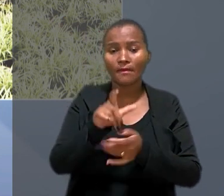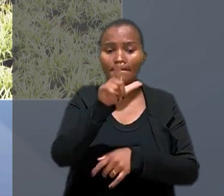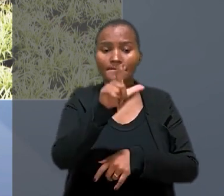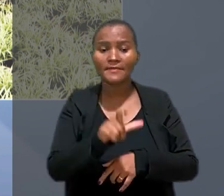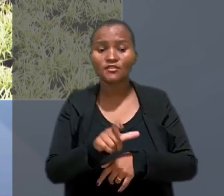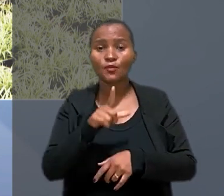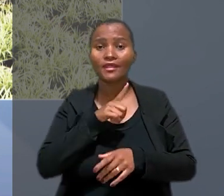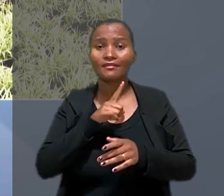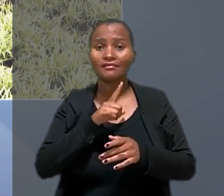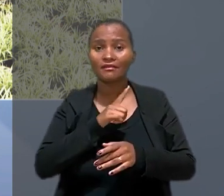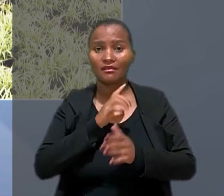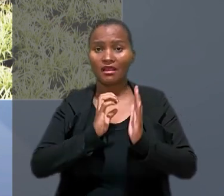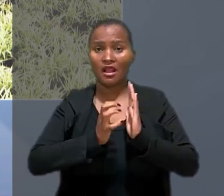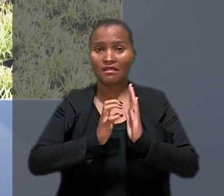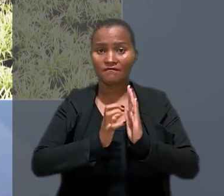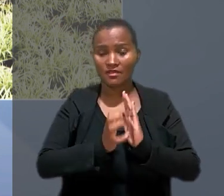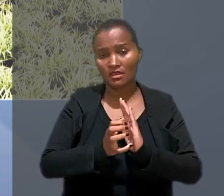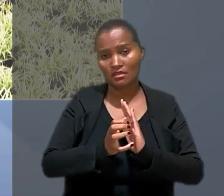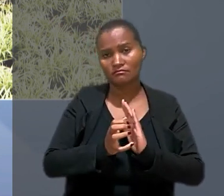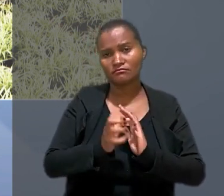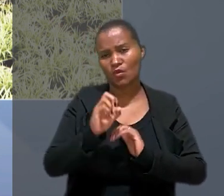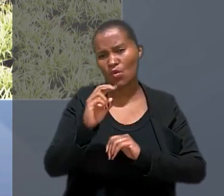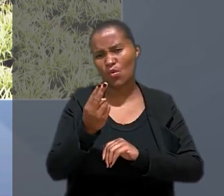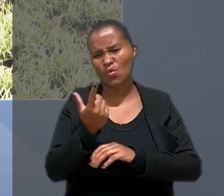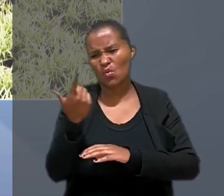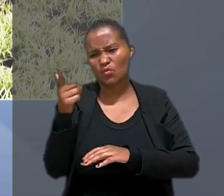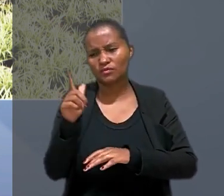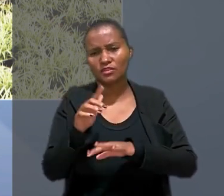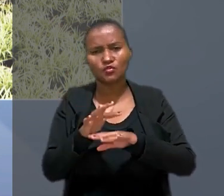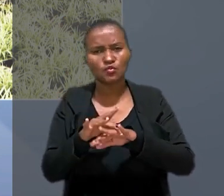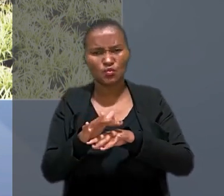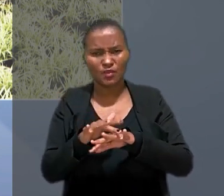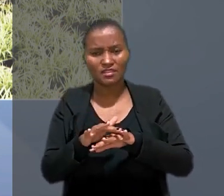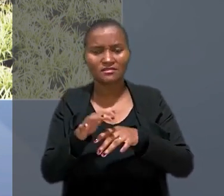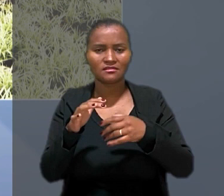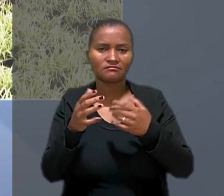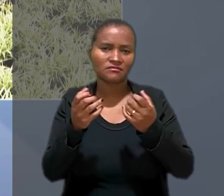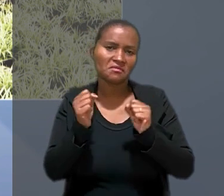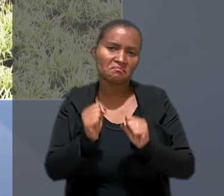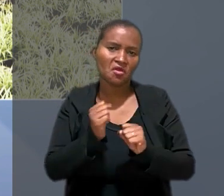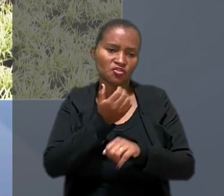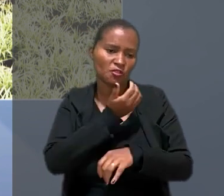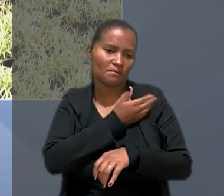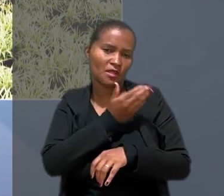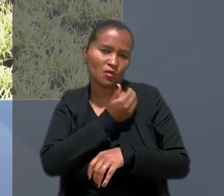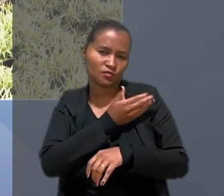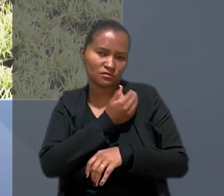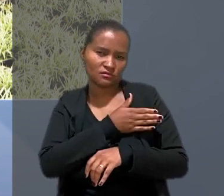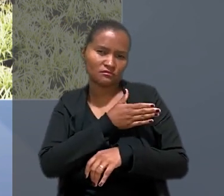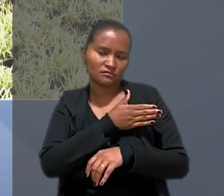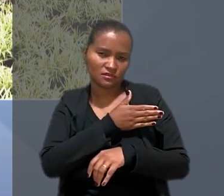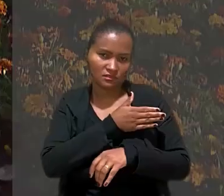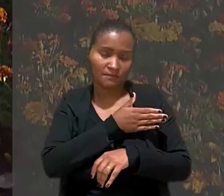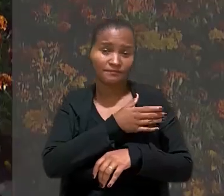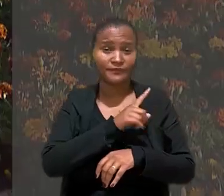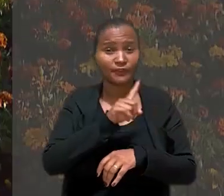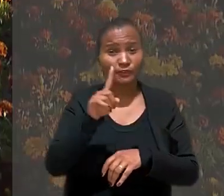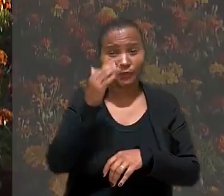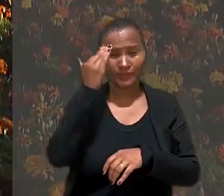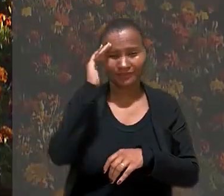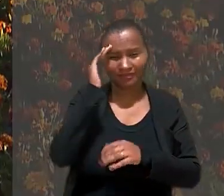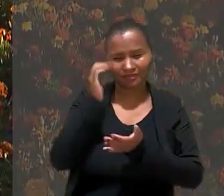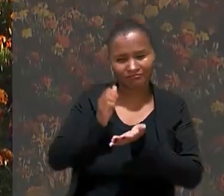de pessoas com vírus HIV ou outras doenças que suscitem estigma ou preconceito. Ao